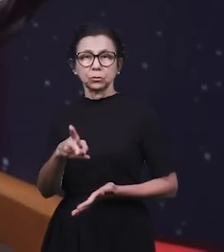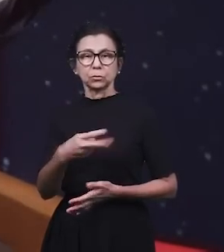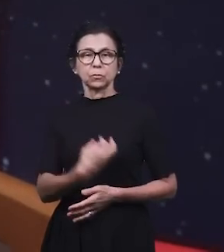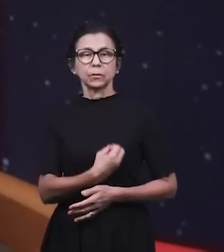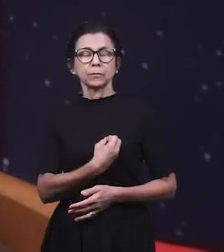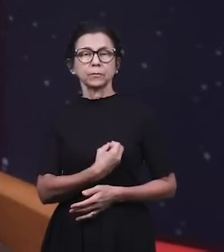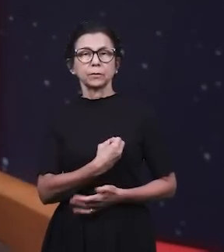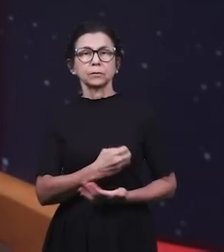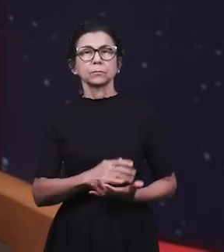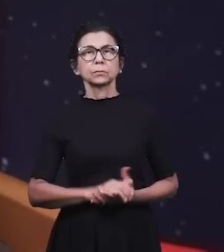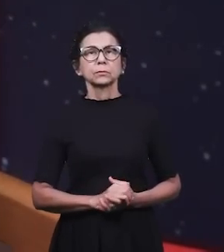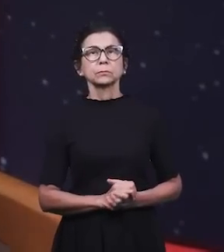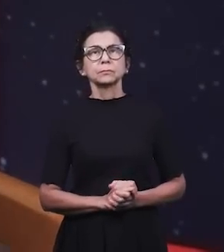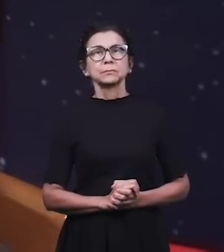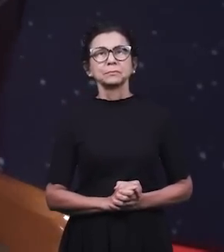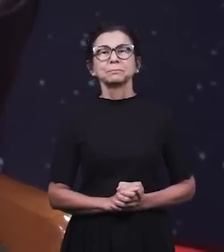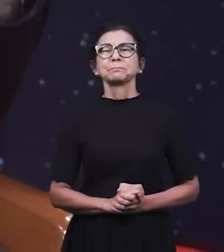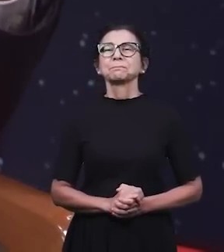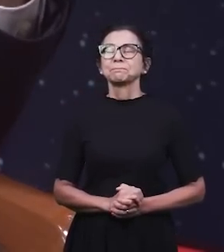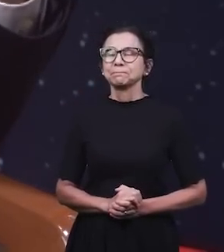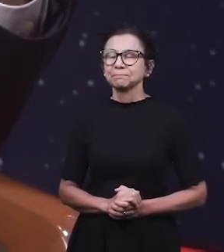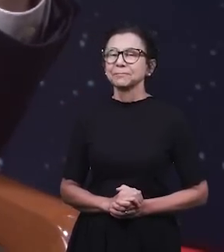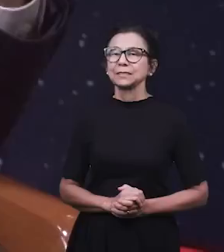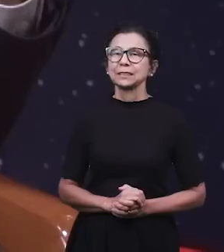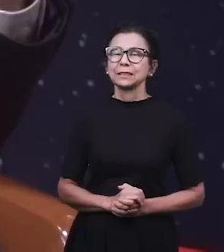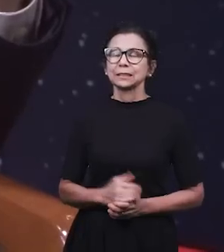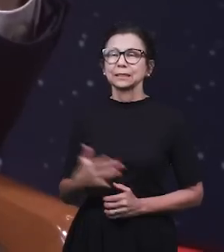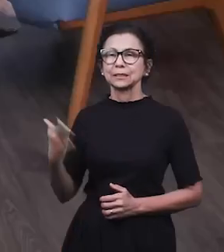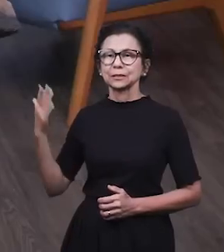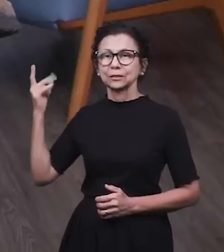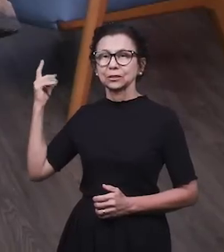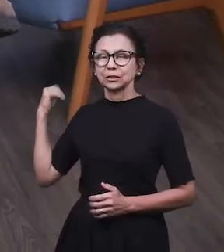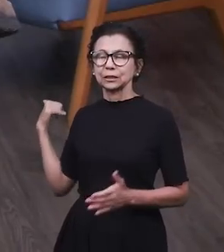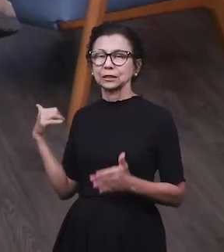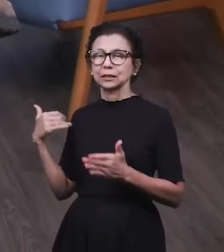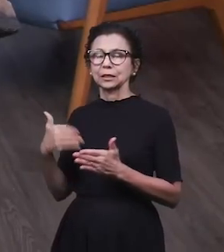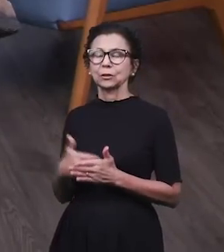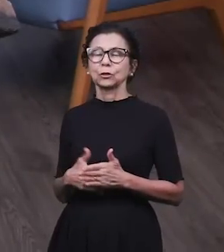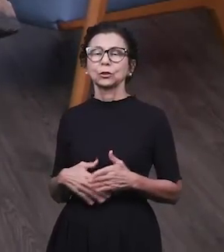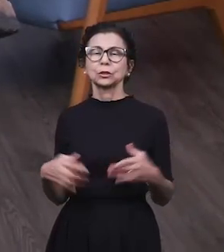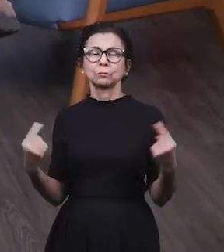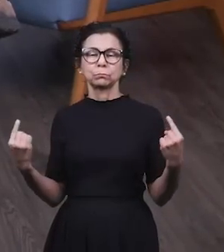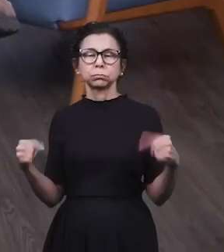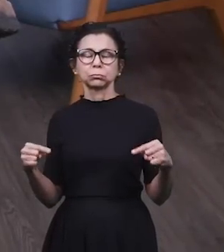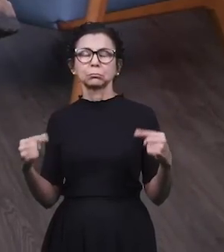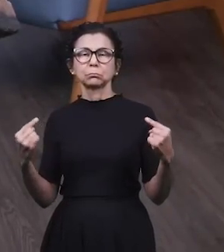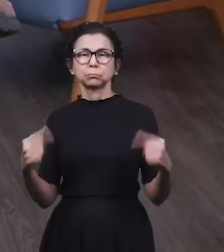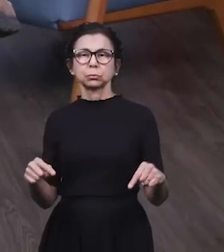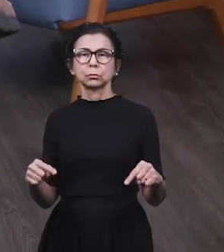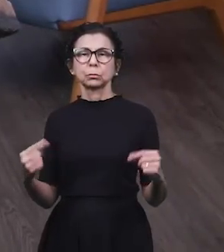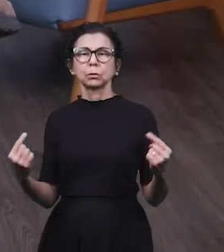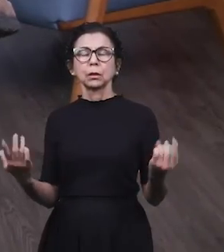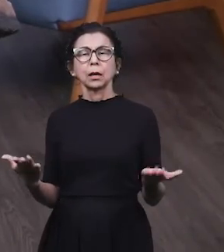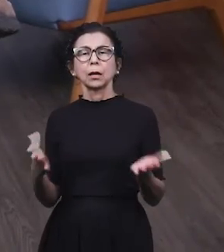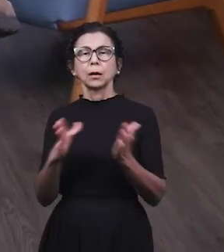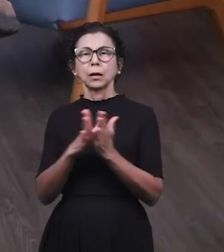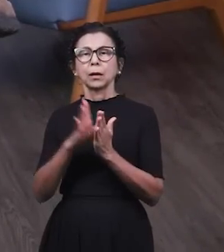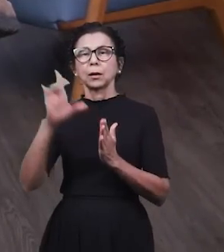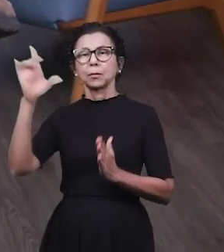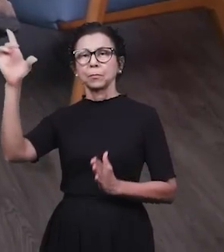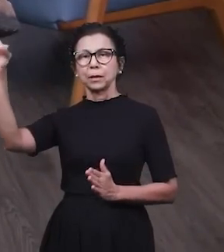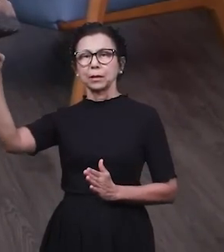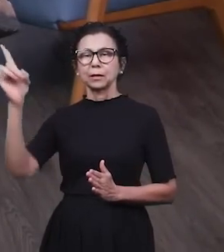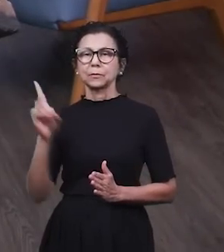é a palavra. E essa oposição nunca foi vencedora. porque a palavra de Deus prevaleceu